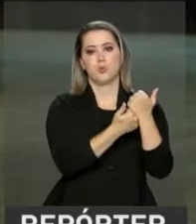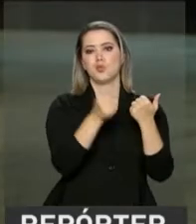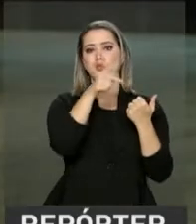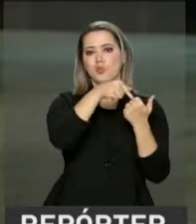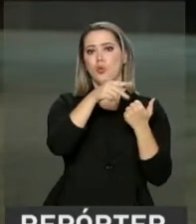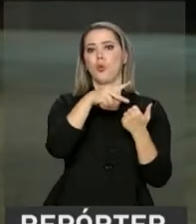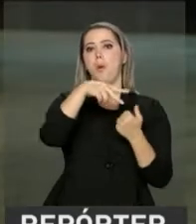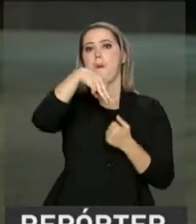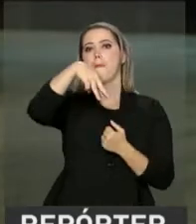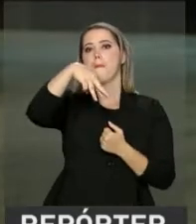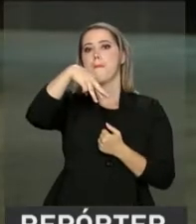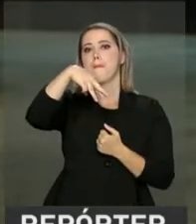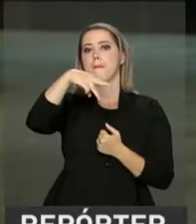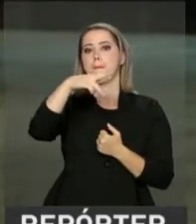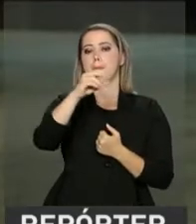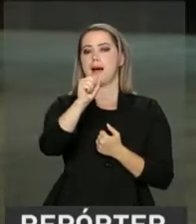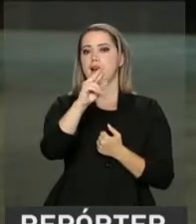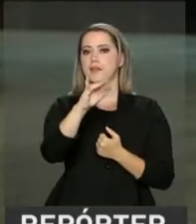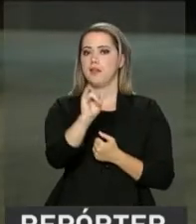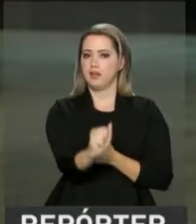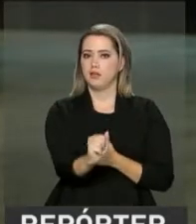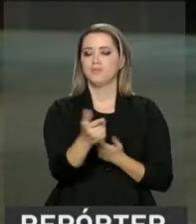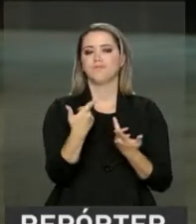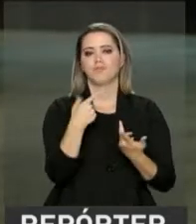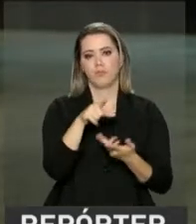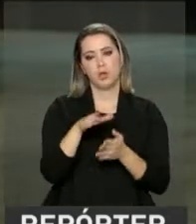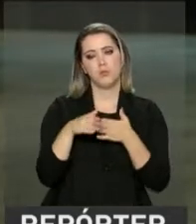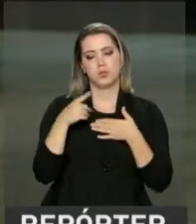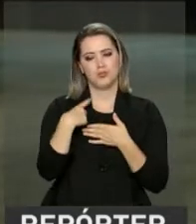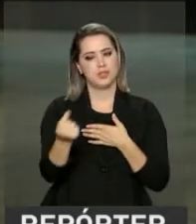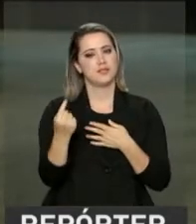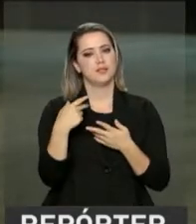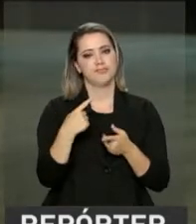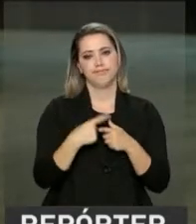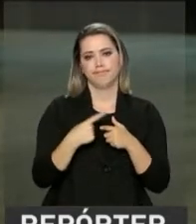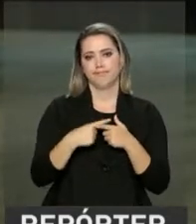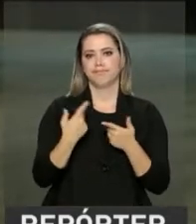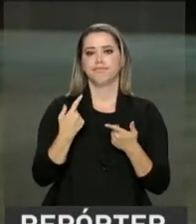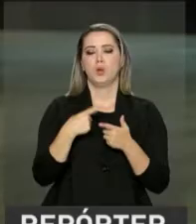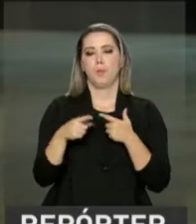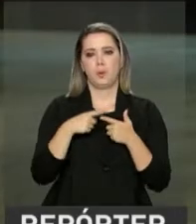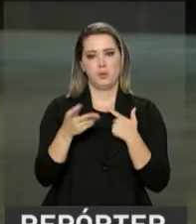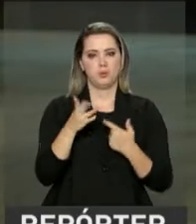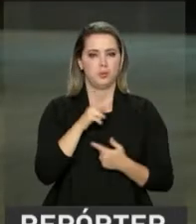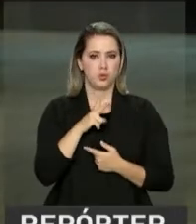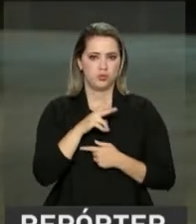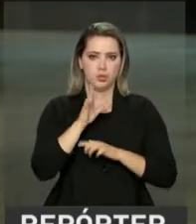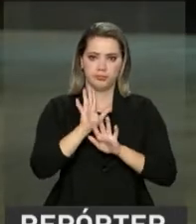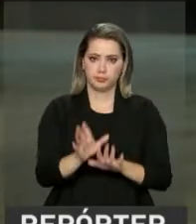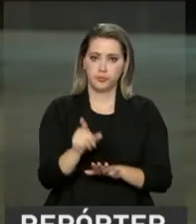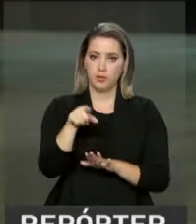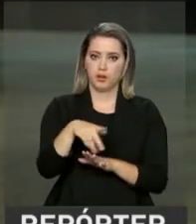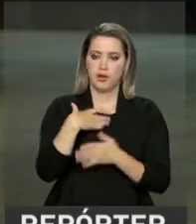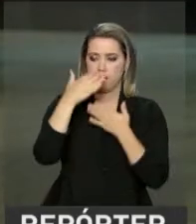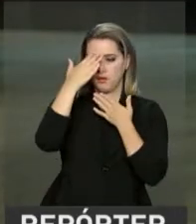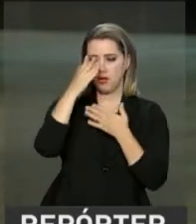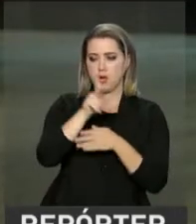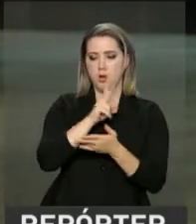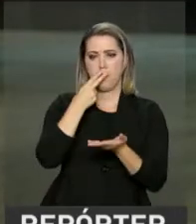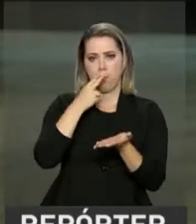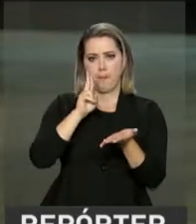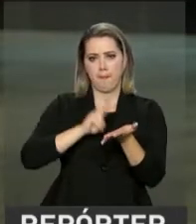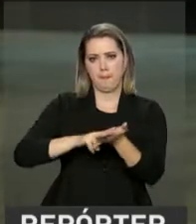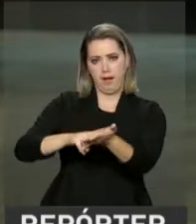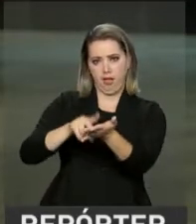pedir demissão esta tarde alegando motivos pessoais por meio de nota o presidente michel temer agradeceu maria silvia bastos